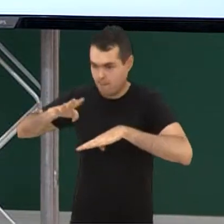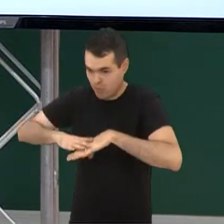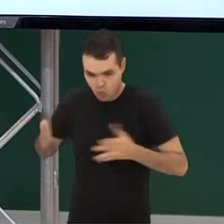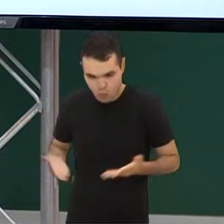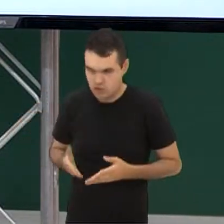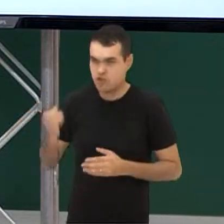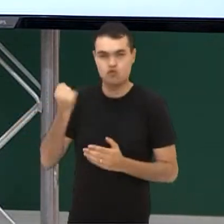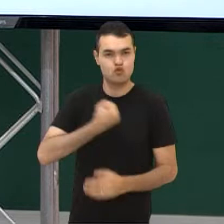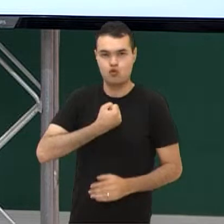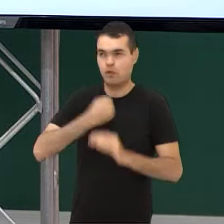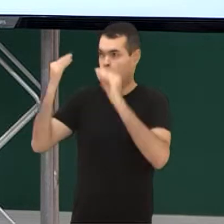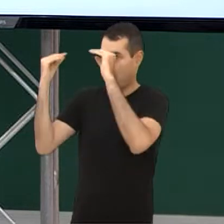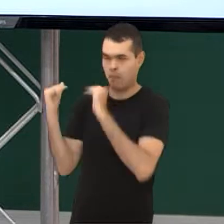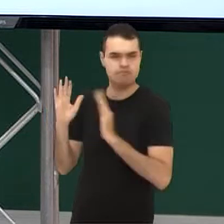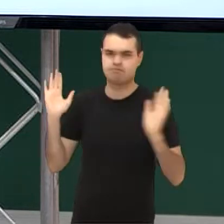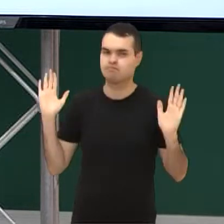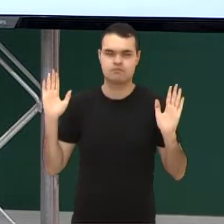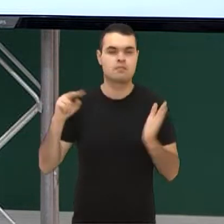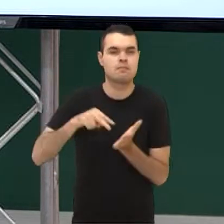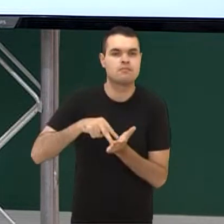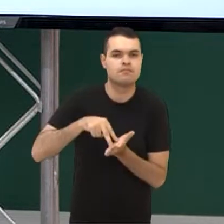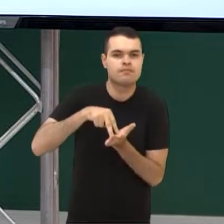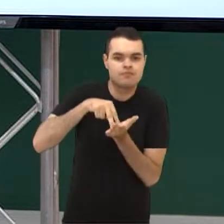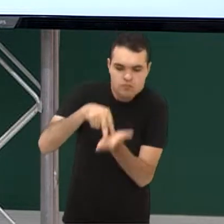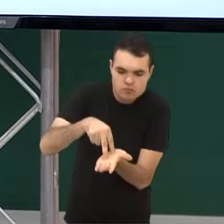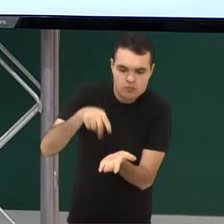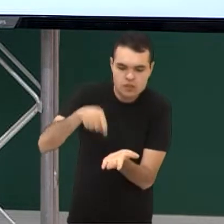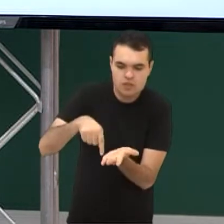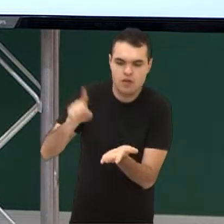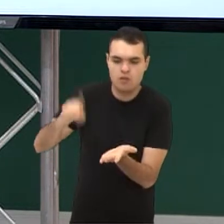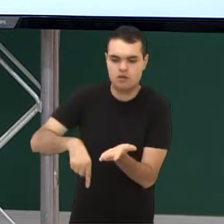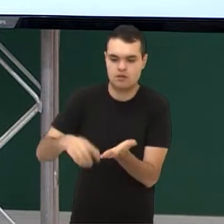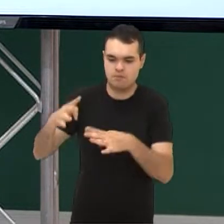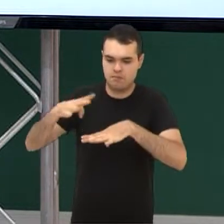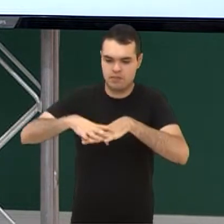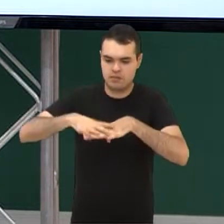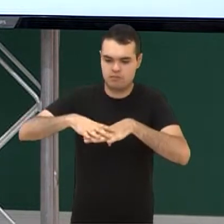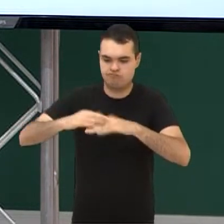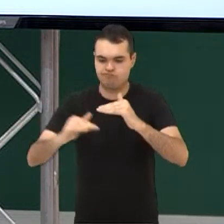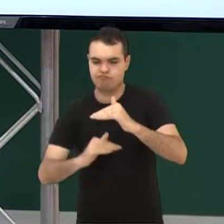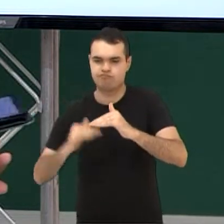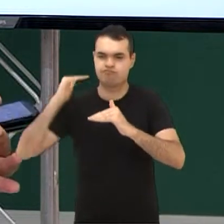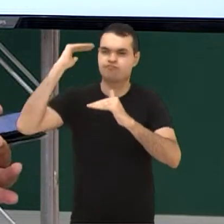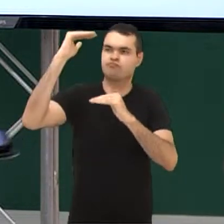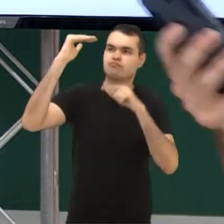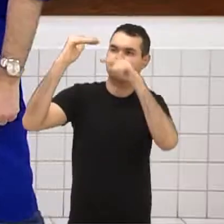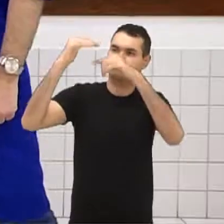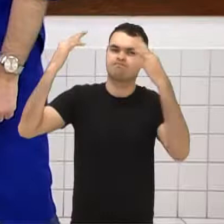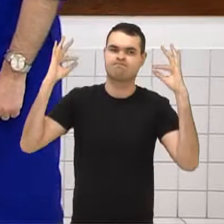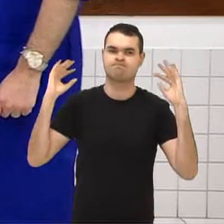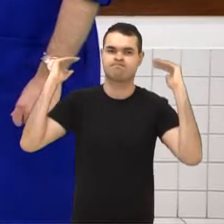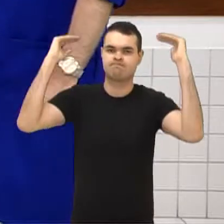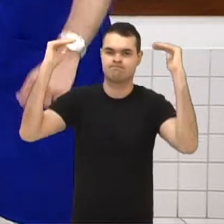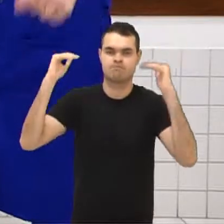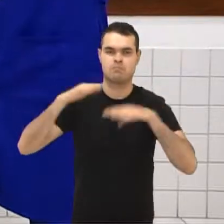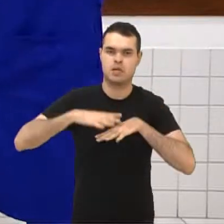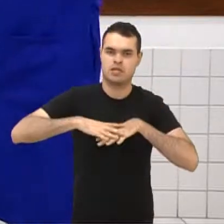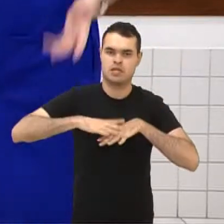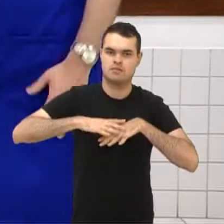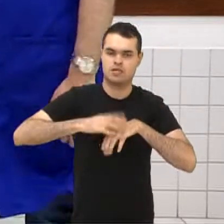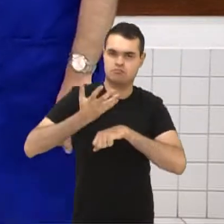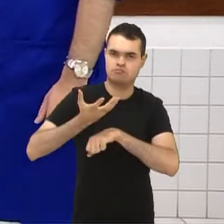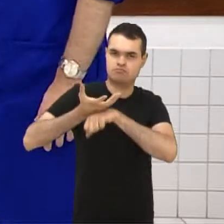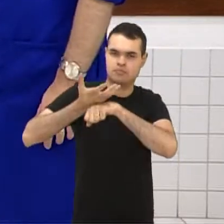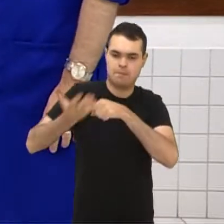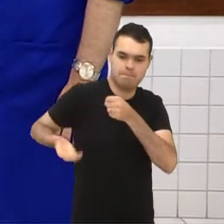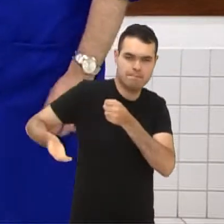aula de hoje, mas o positivismo coloca a matemática com um valor elevado, e ela está ali no suporte. É uma disciplina importante, né? Ela tem uma